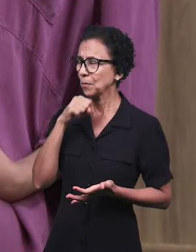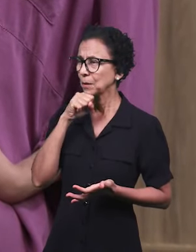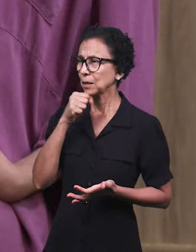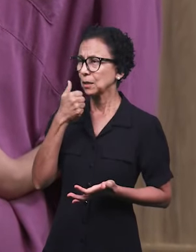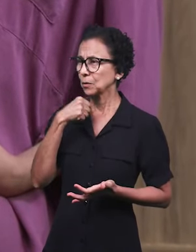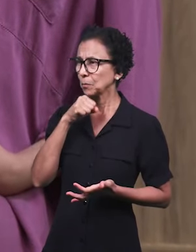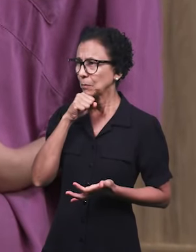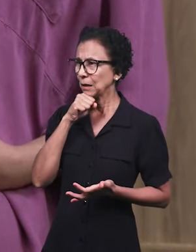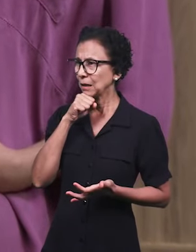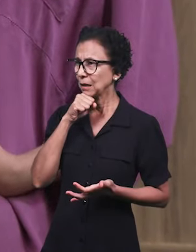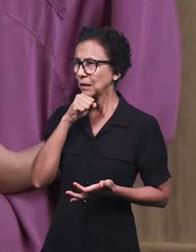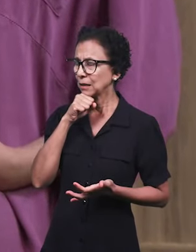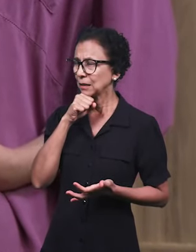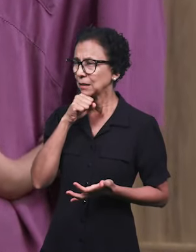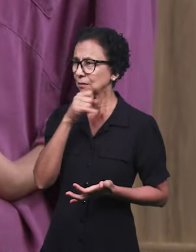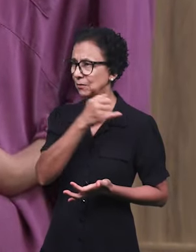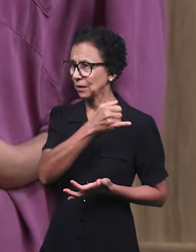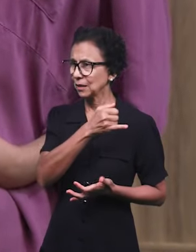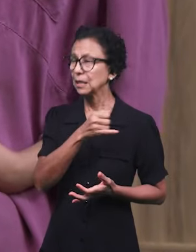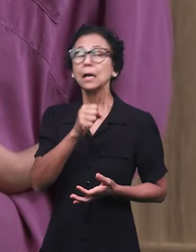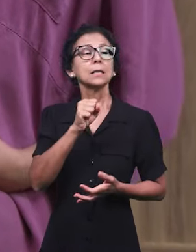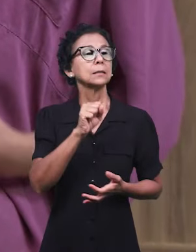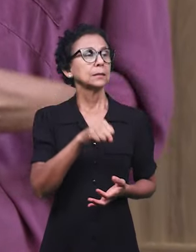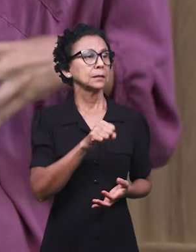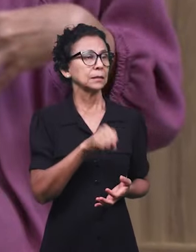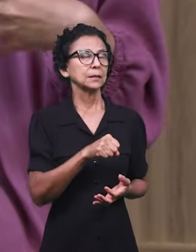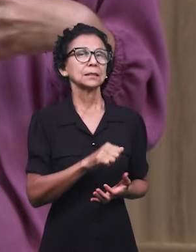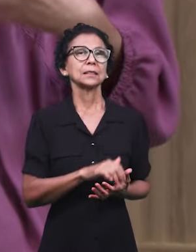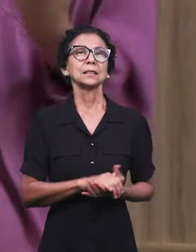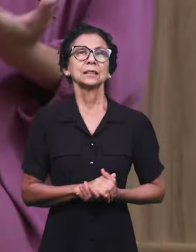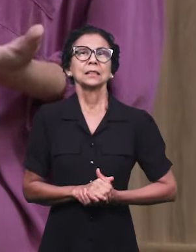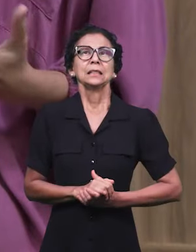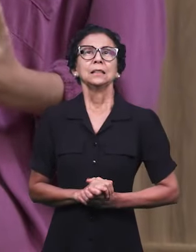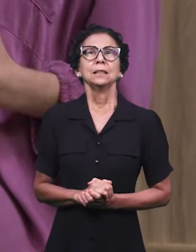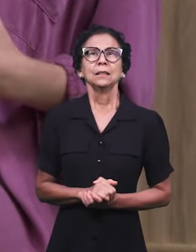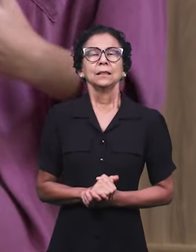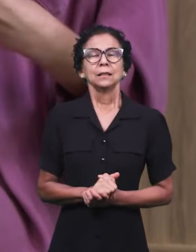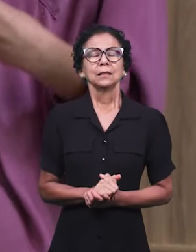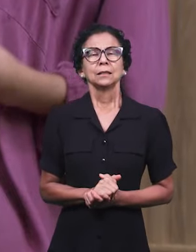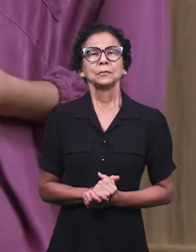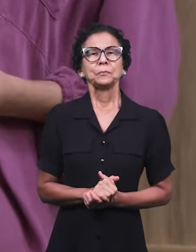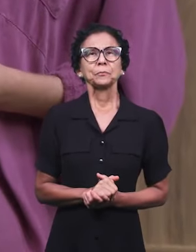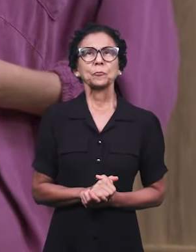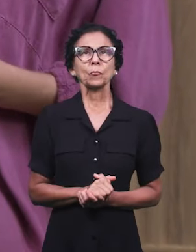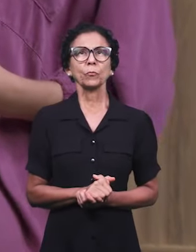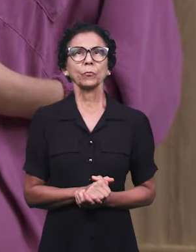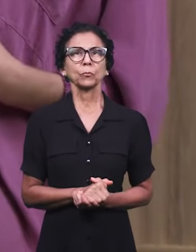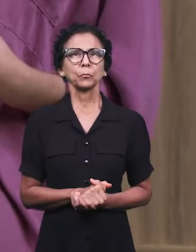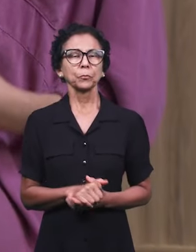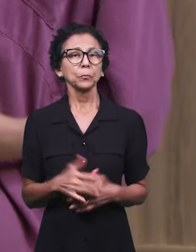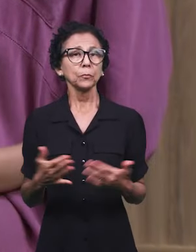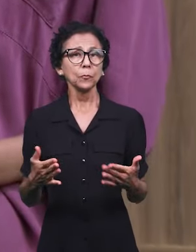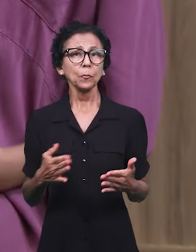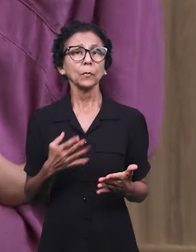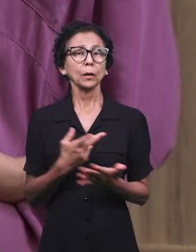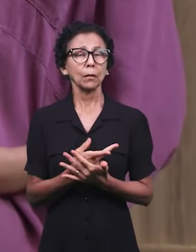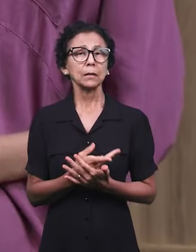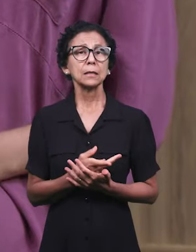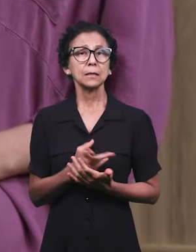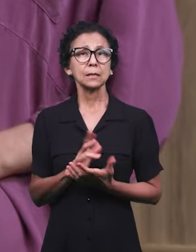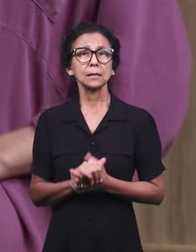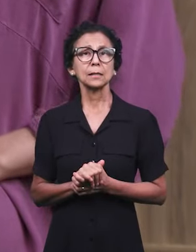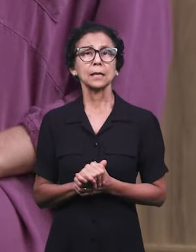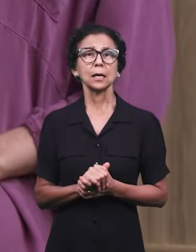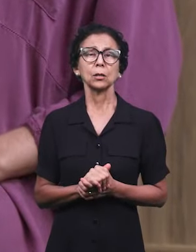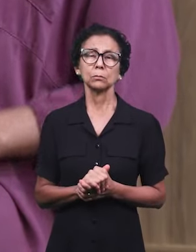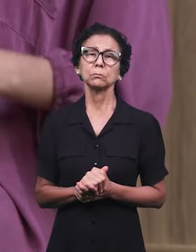para os pais que estão em casa entenderem melhor? Sim, sim. Nós ainda não temos muita evidência que seja exatamente, né? Por conta